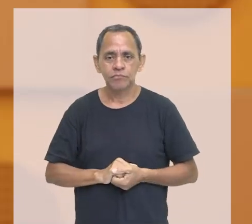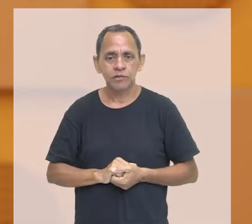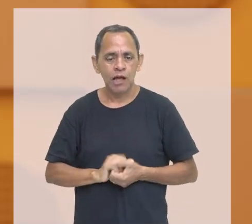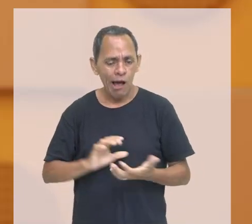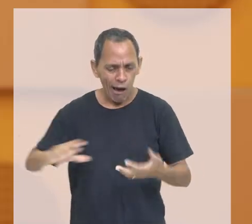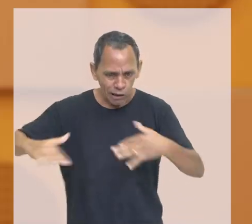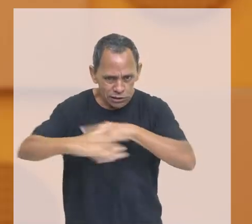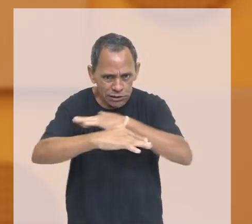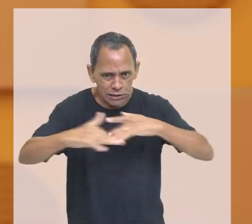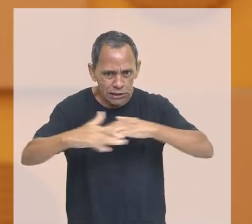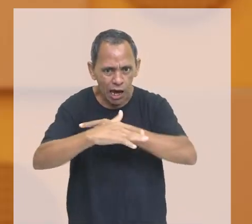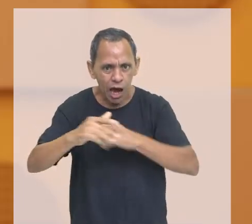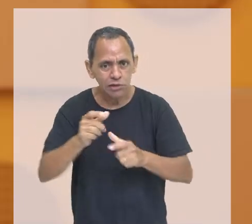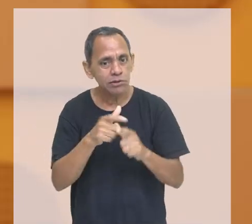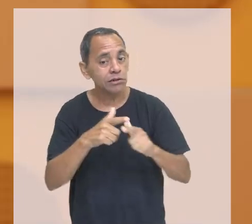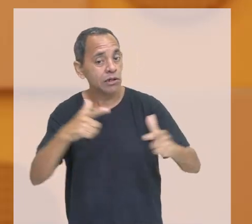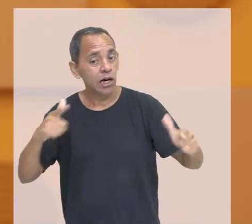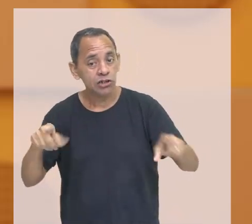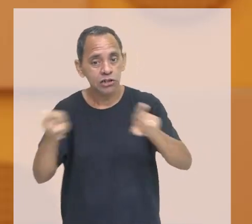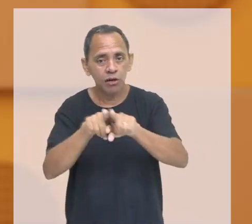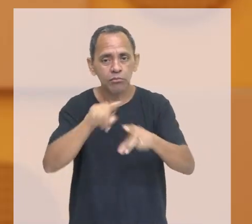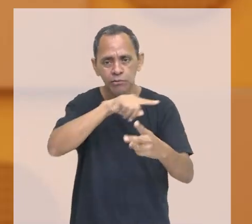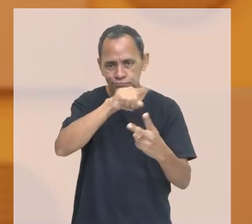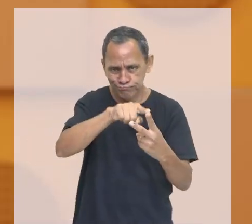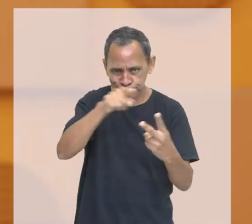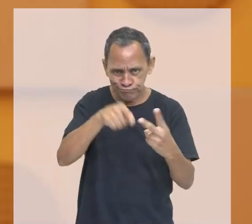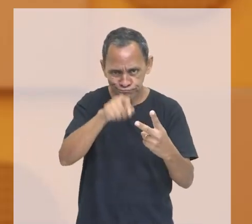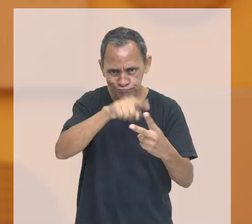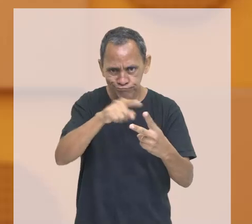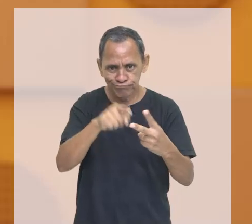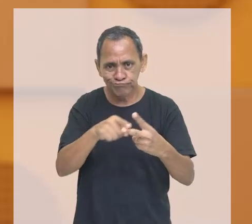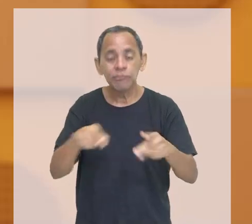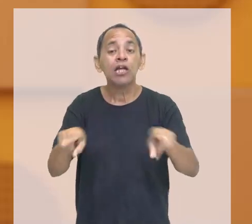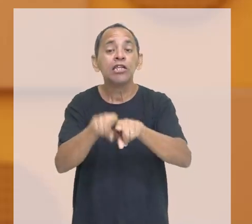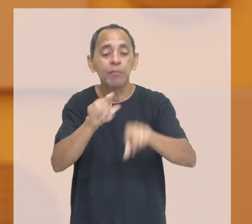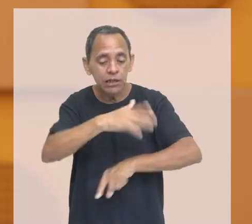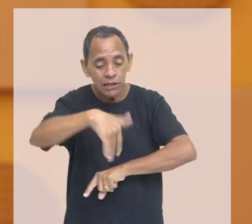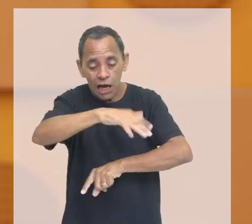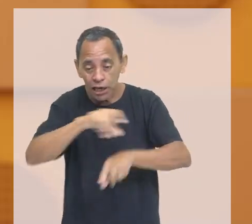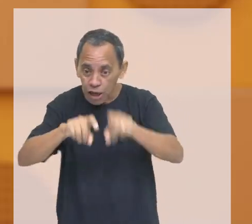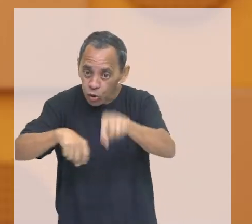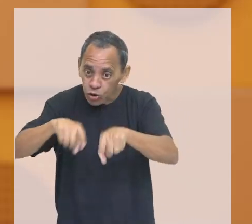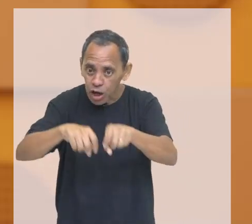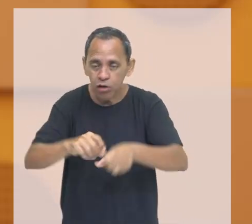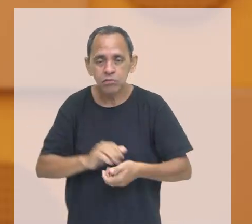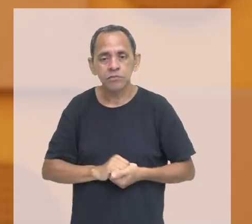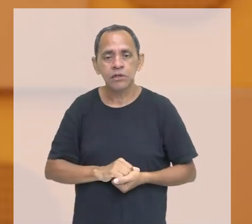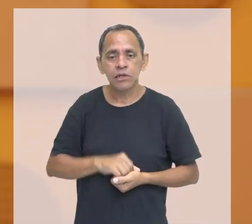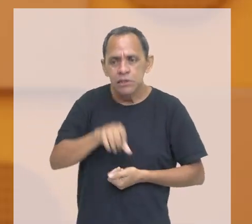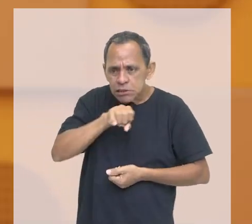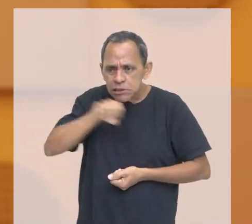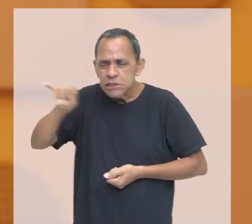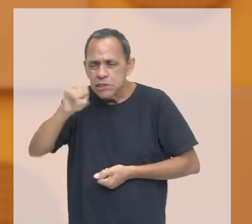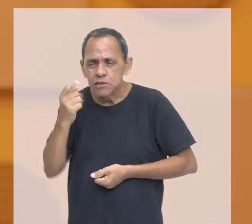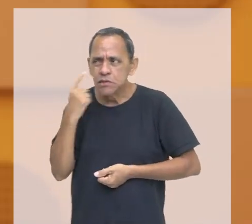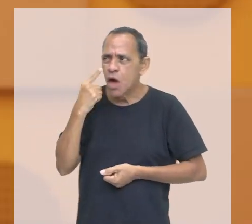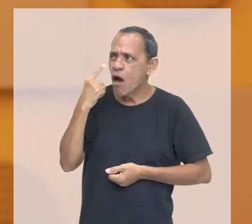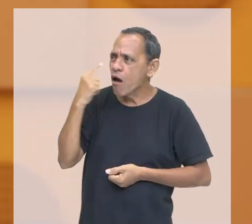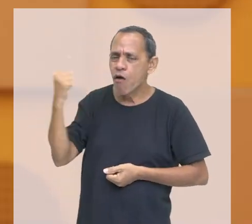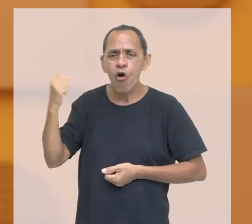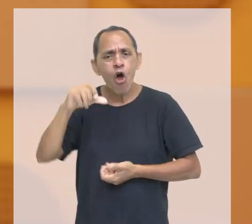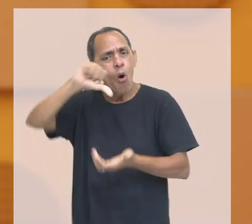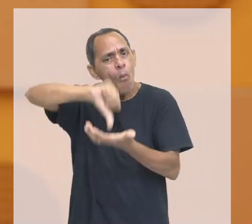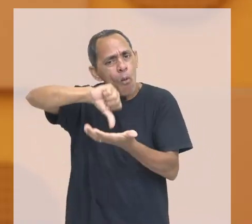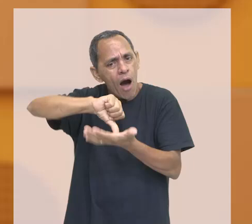russas, das grandes cidades como Moscou e São Petersburgo, e também do campo. Se a gente olhar no mapa, galera, vocês vão ver,